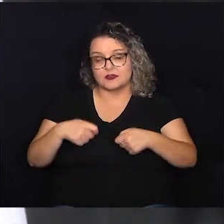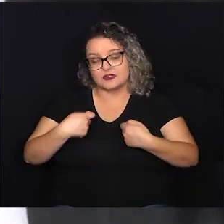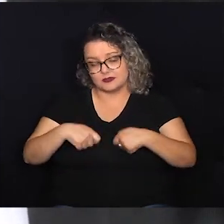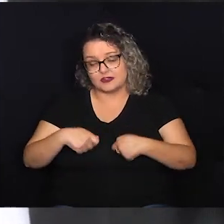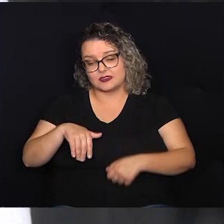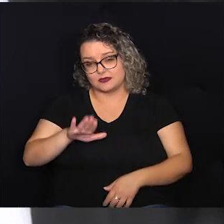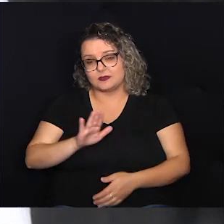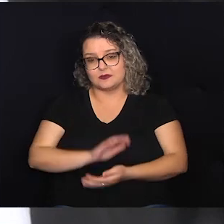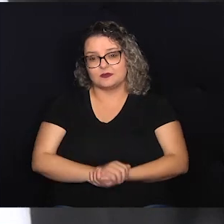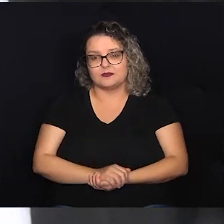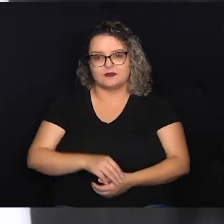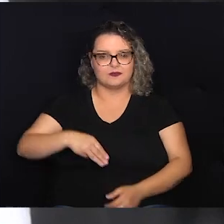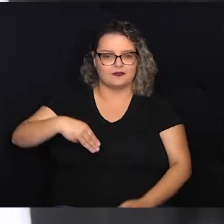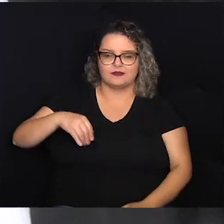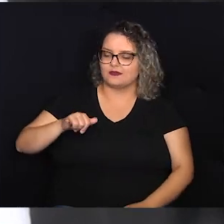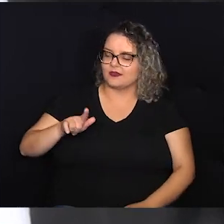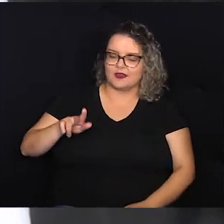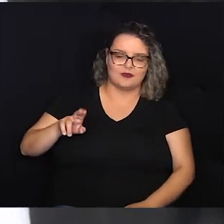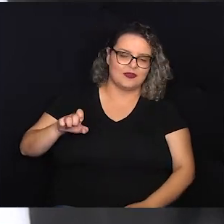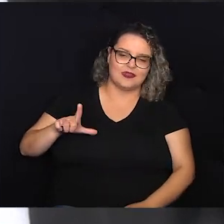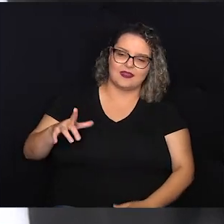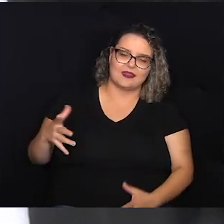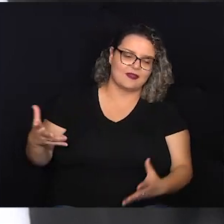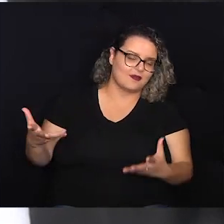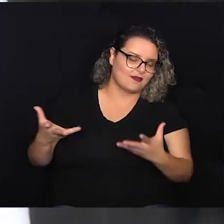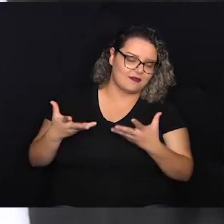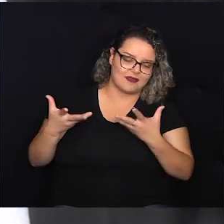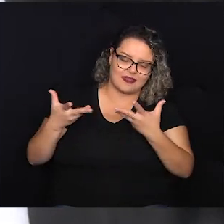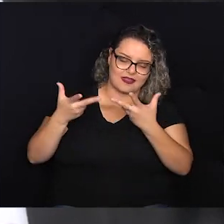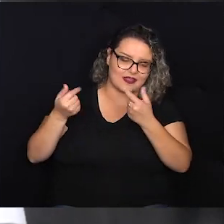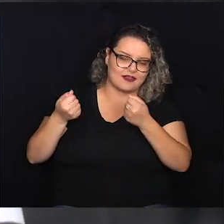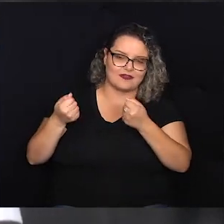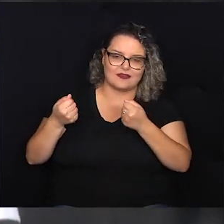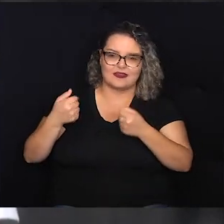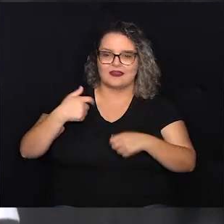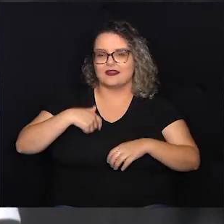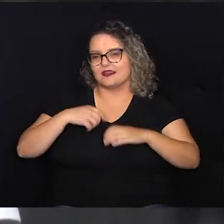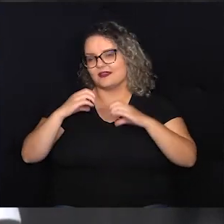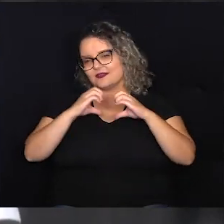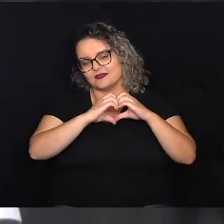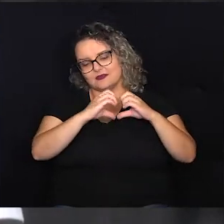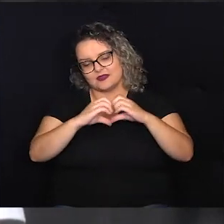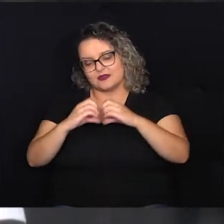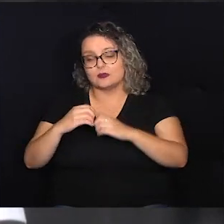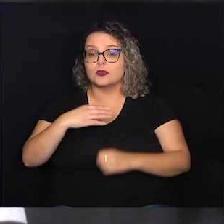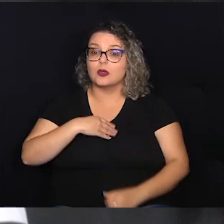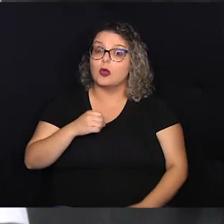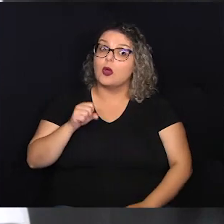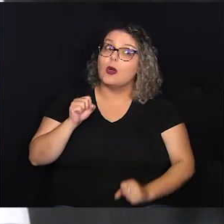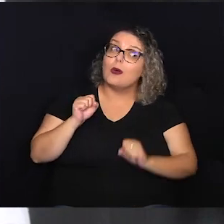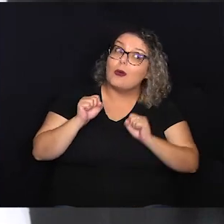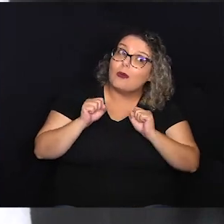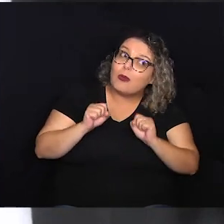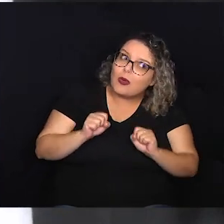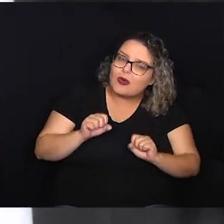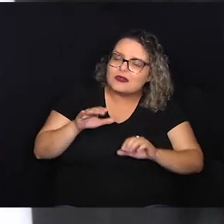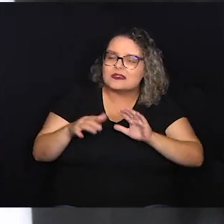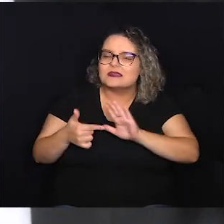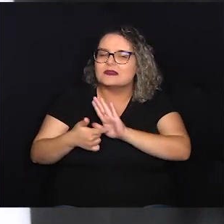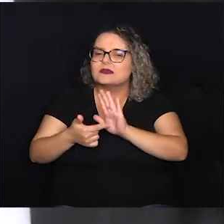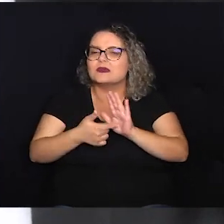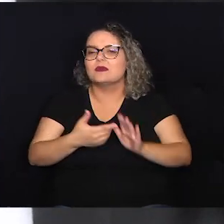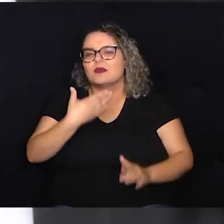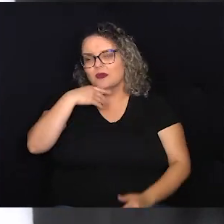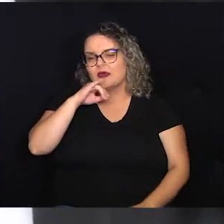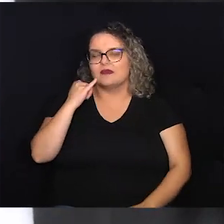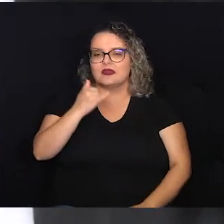precisam. Sim. Então, Miguel é uma riqueza que eu tenho. Eu sou muito amoroso com os meus filhos. Posso não apresentar. Meu pai sempre